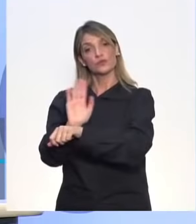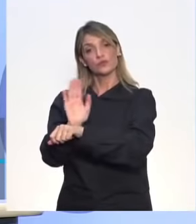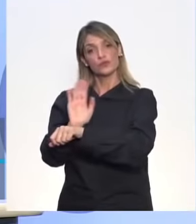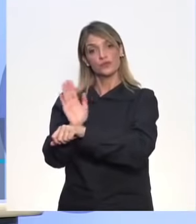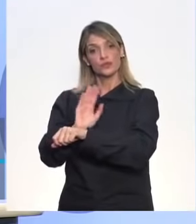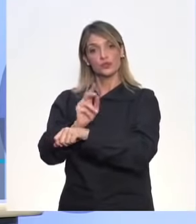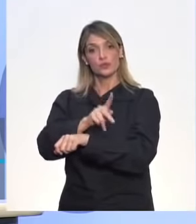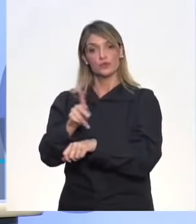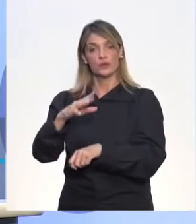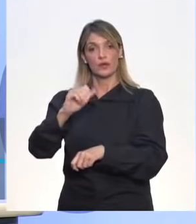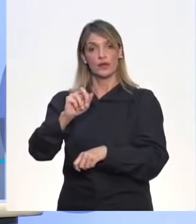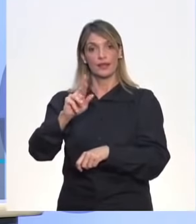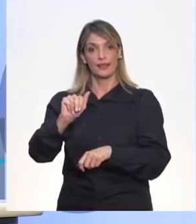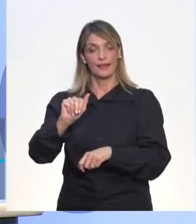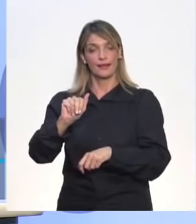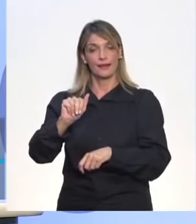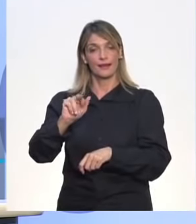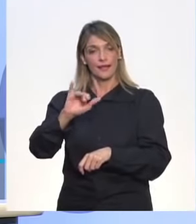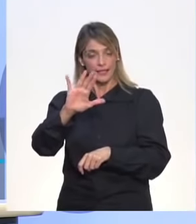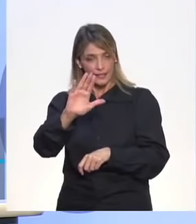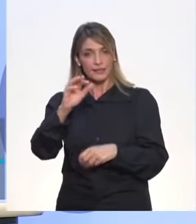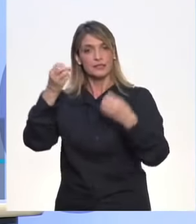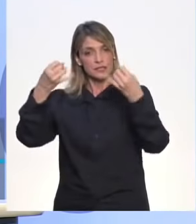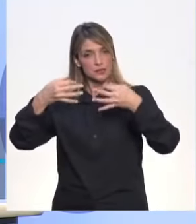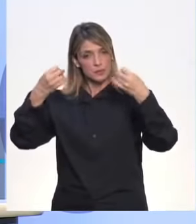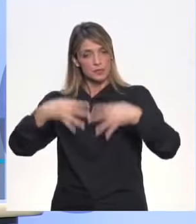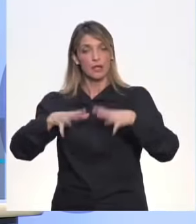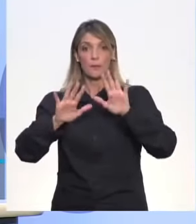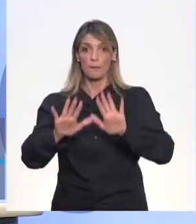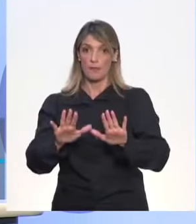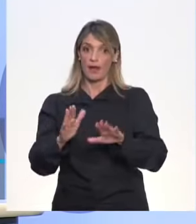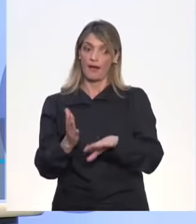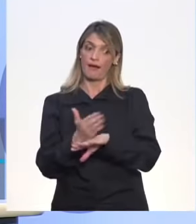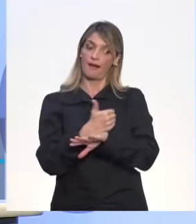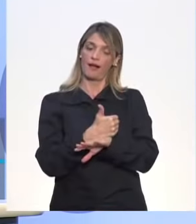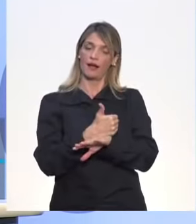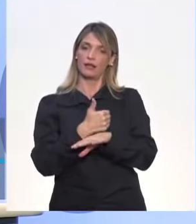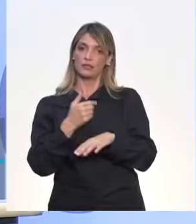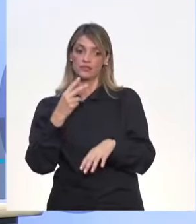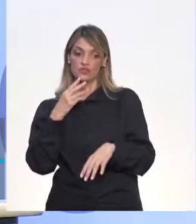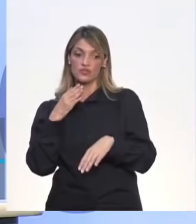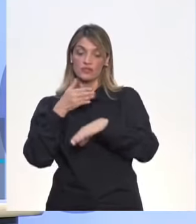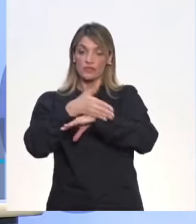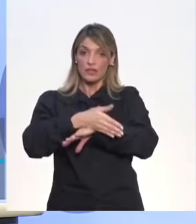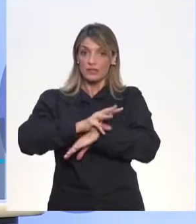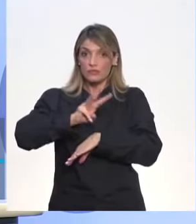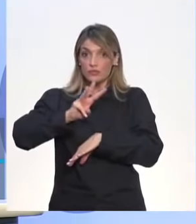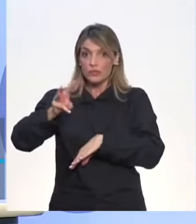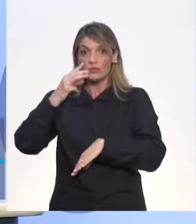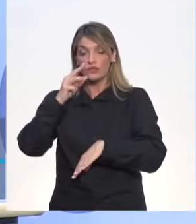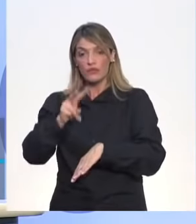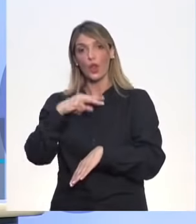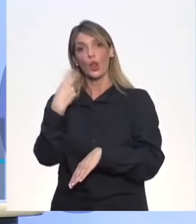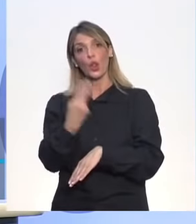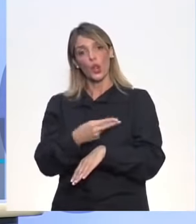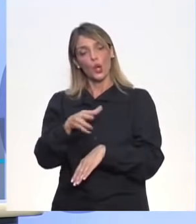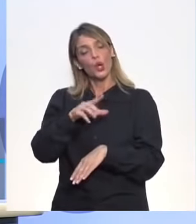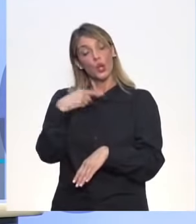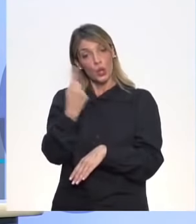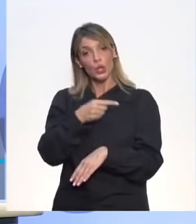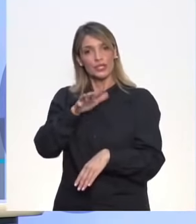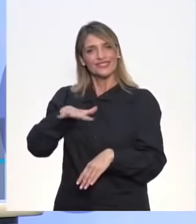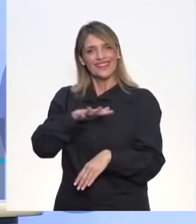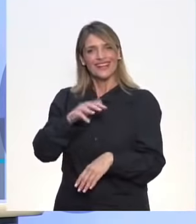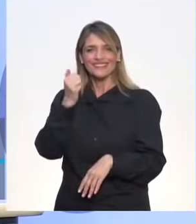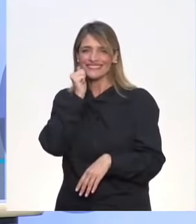é canale que ele explica tudo direitinho tá mas já Vai adiantando aí porque senão fica muito em cima né aí a gente quer de ciências eu pelo